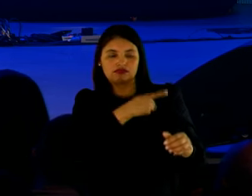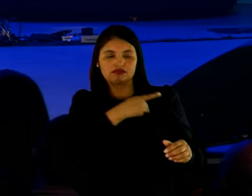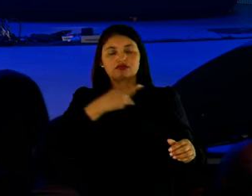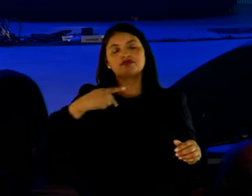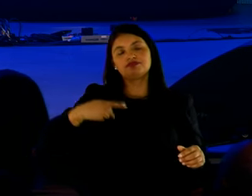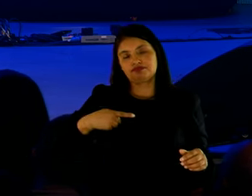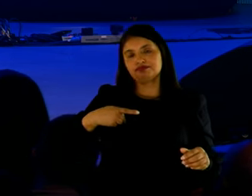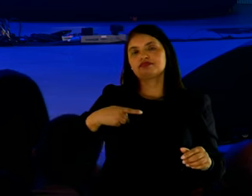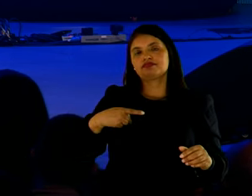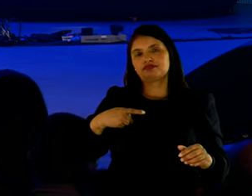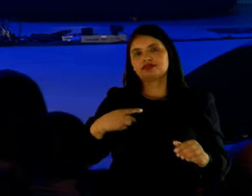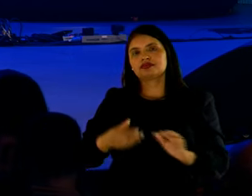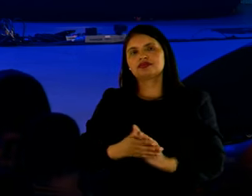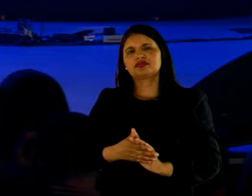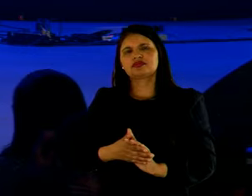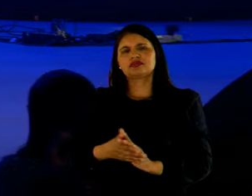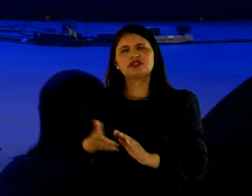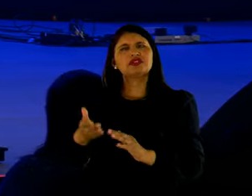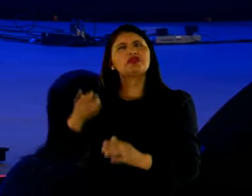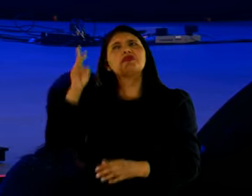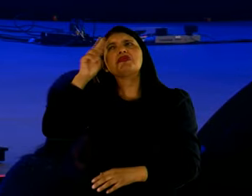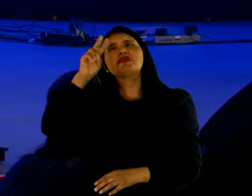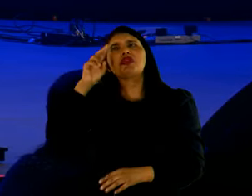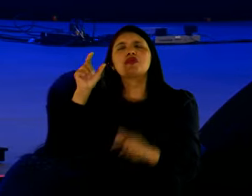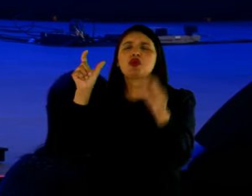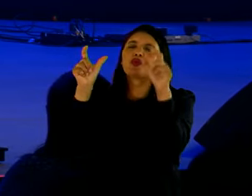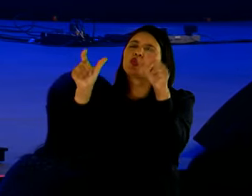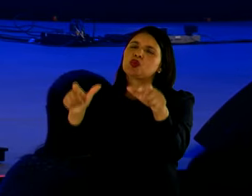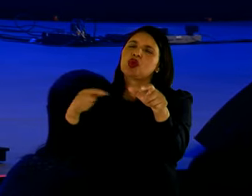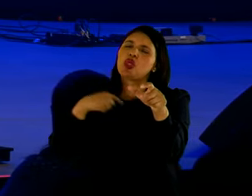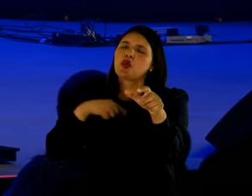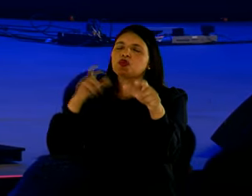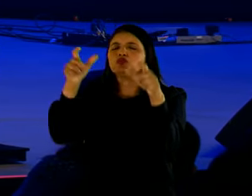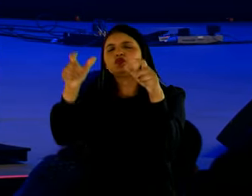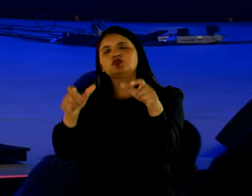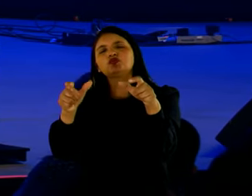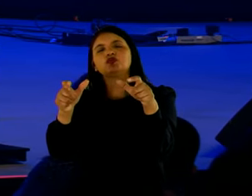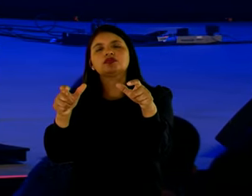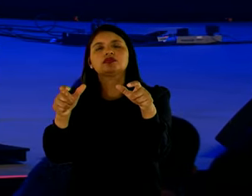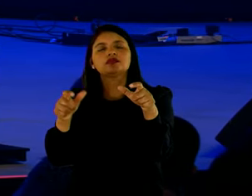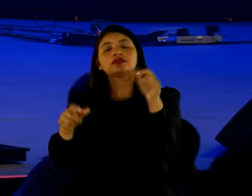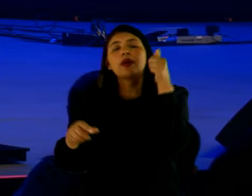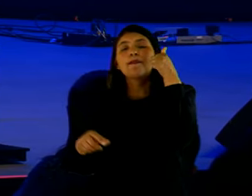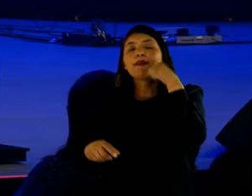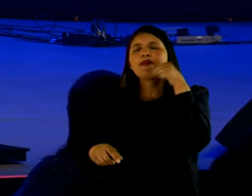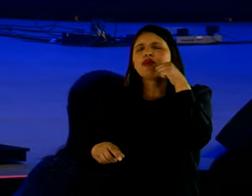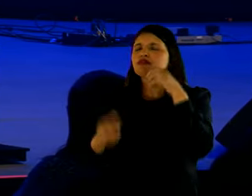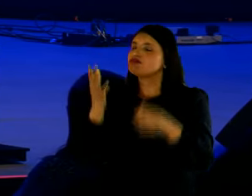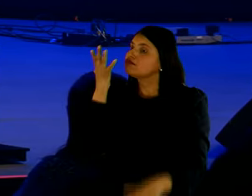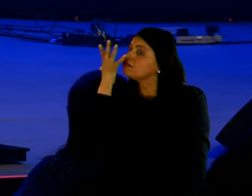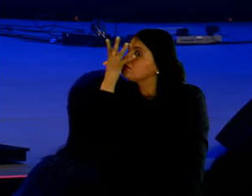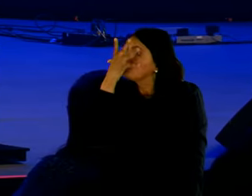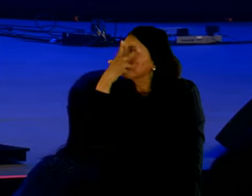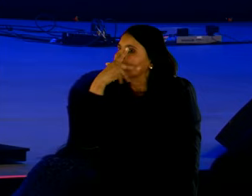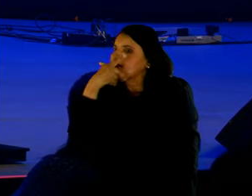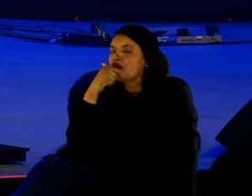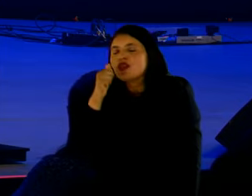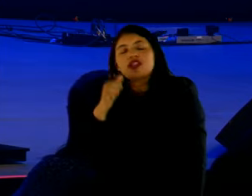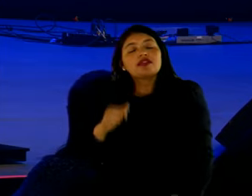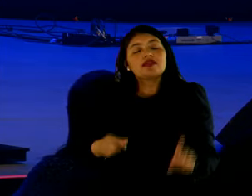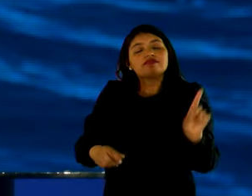E uma vez eu tava num lugar, uma bela moça passou perto de mim e me